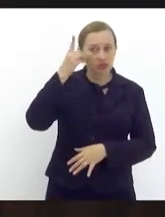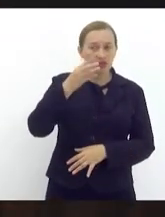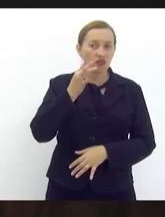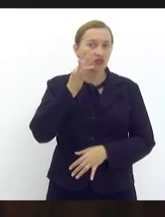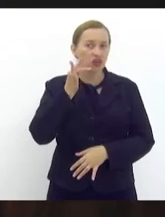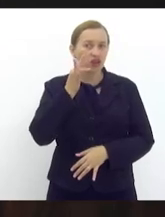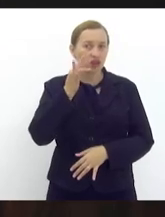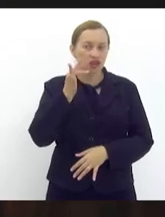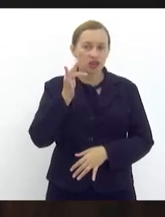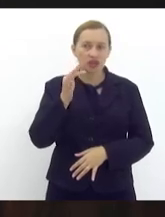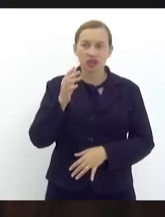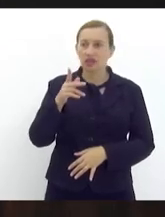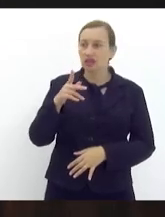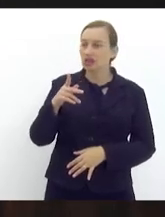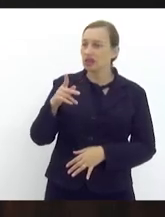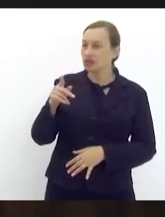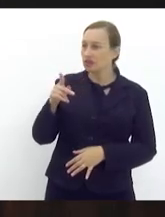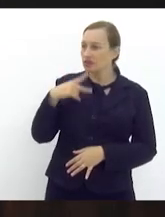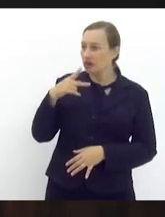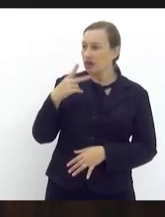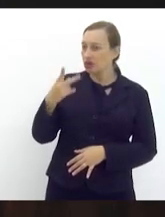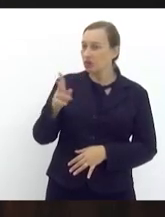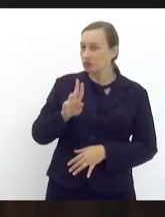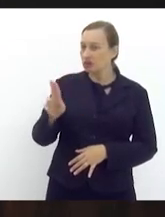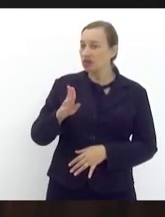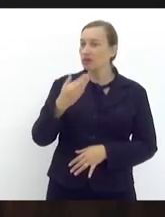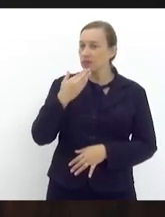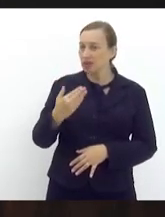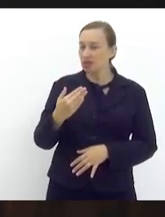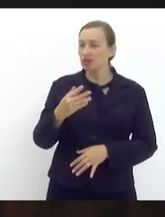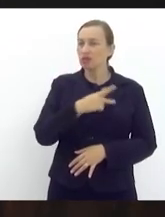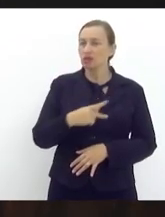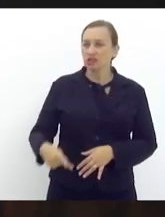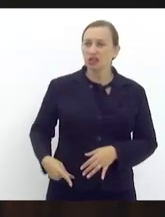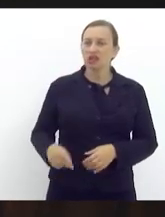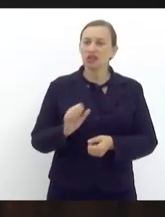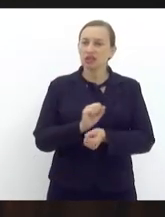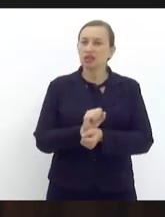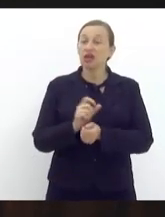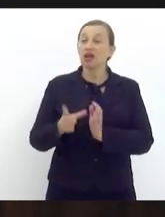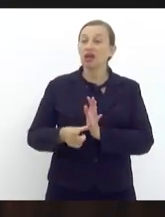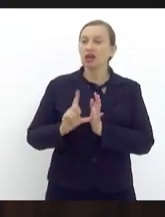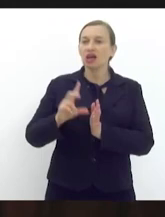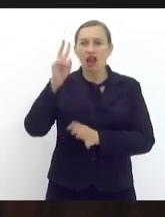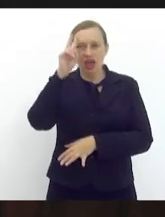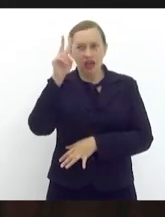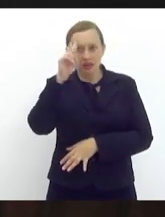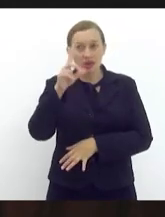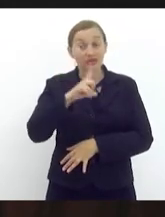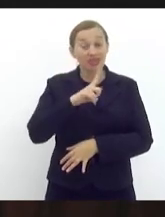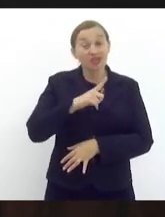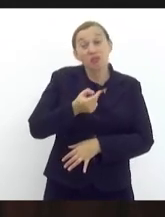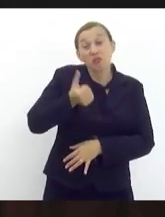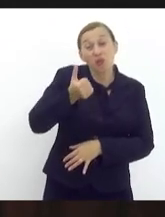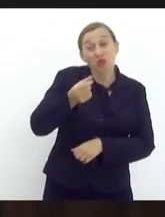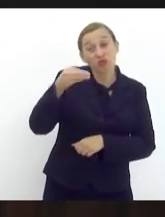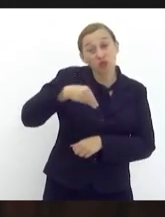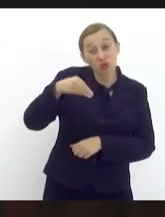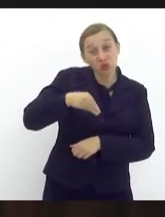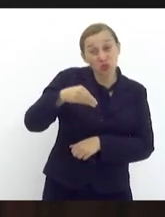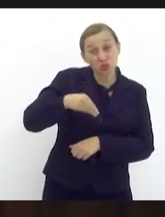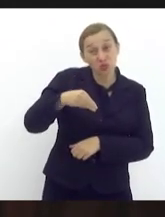Felipe Neto, que ele foi citado e já tinha pedido ao presidente, ele já tinha sinalizado, lembrando que nós temos poucos minutos